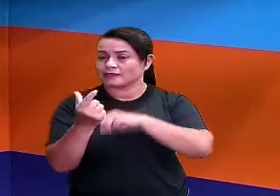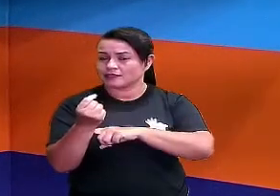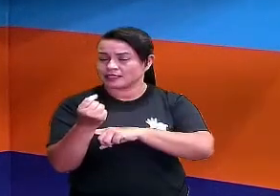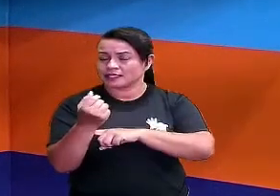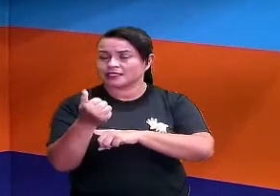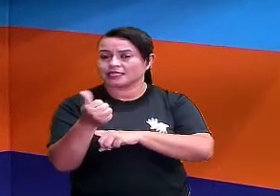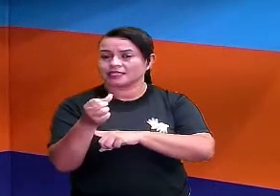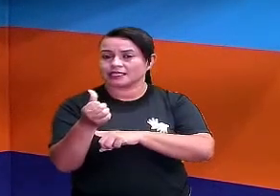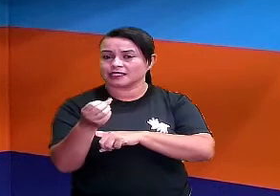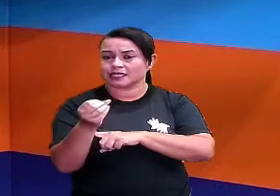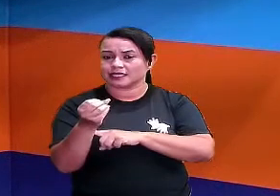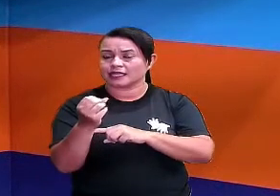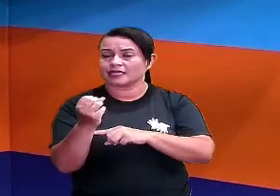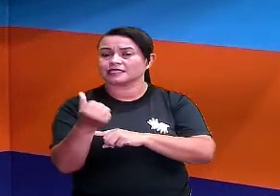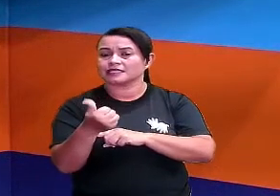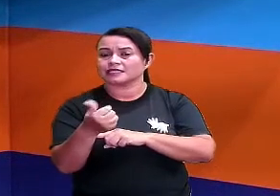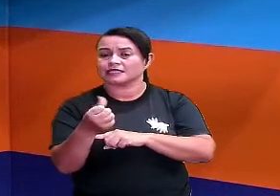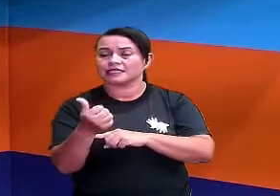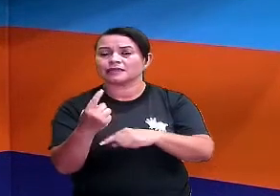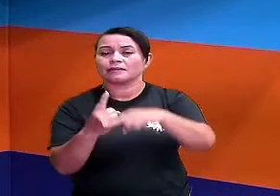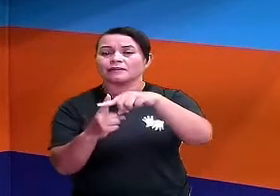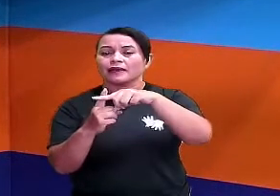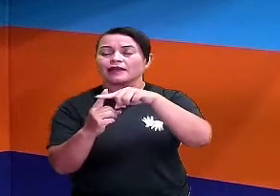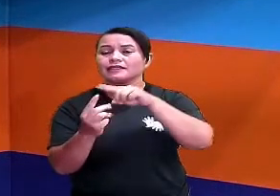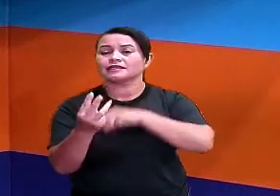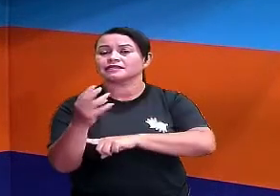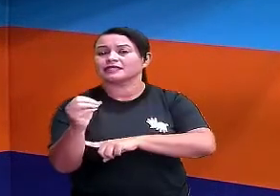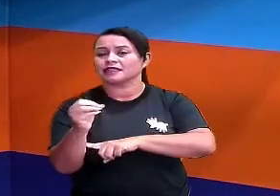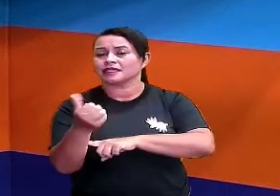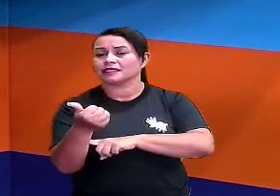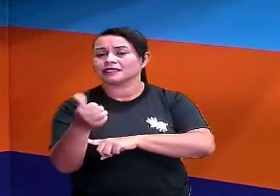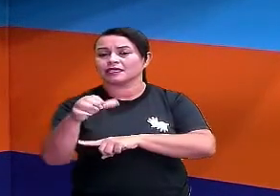20, 160. 160 mais 30,